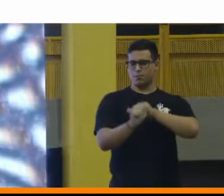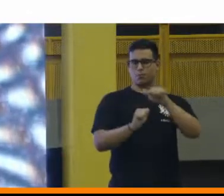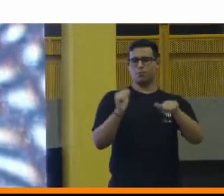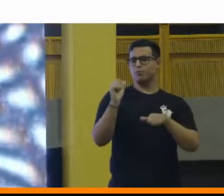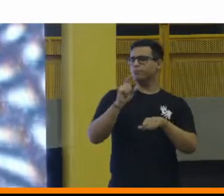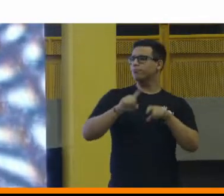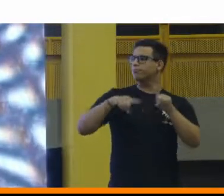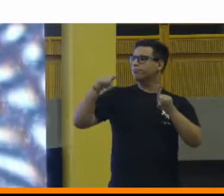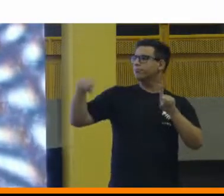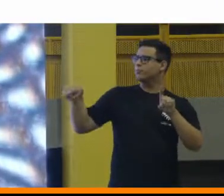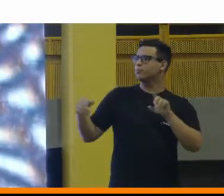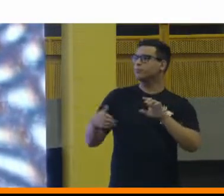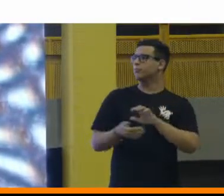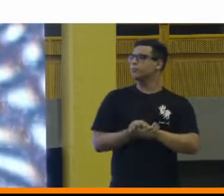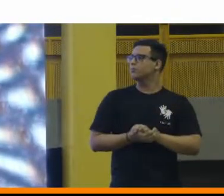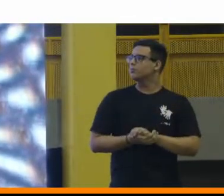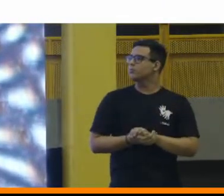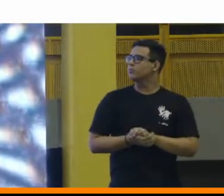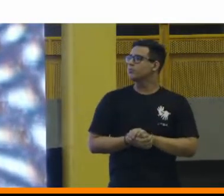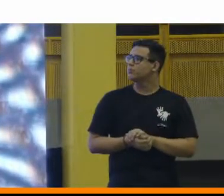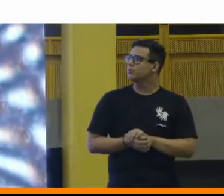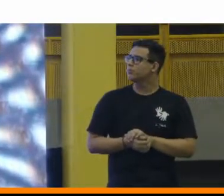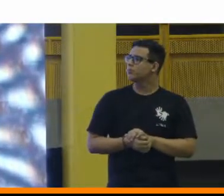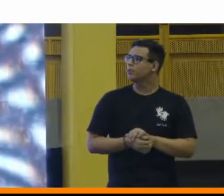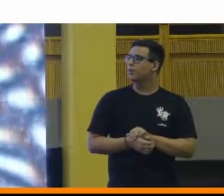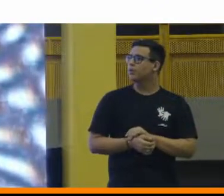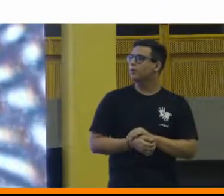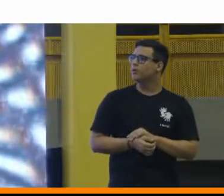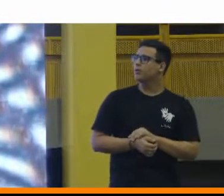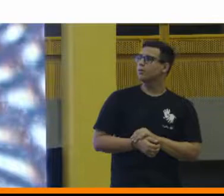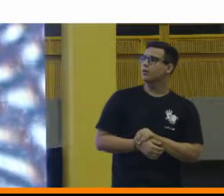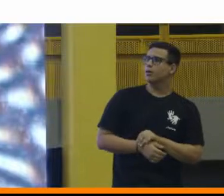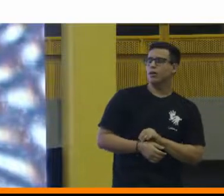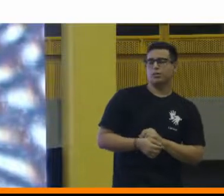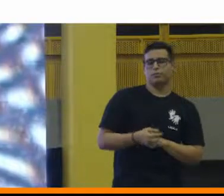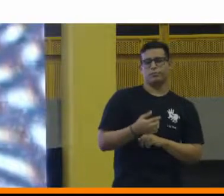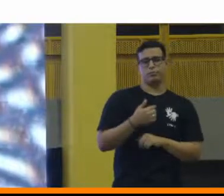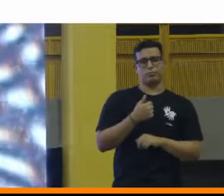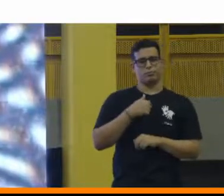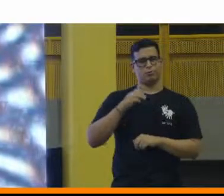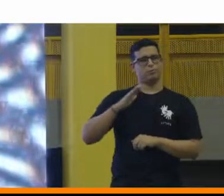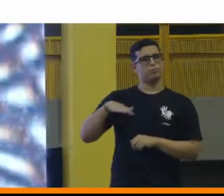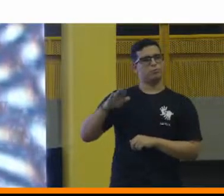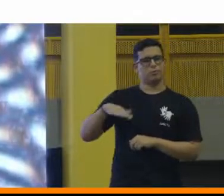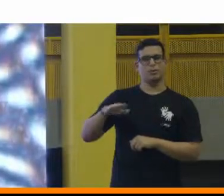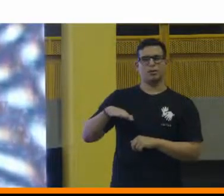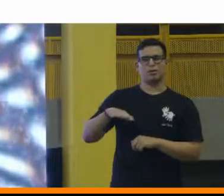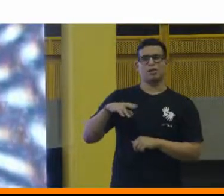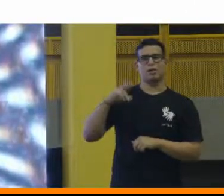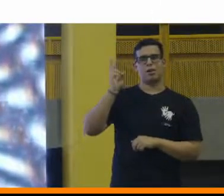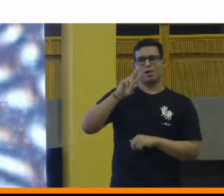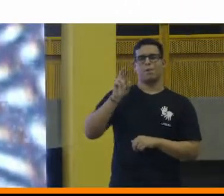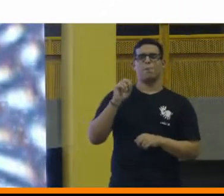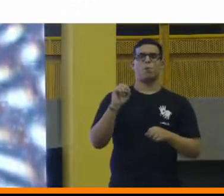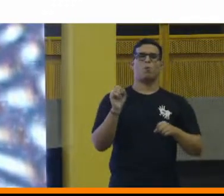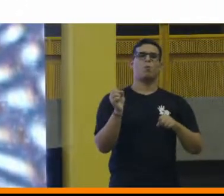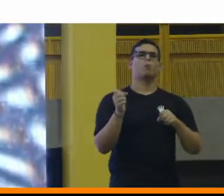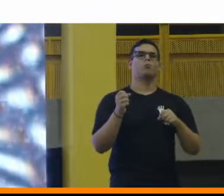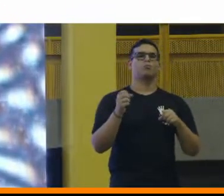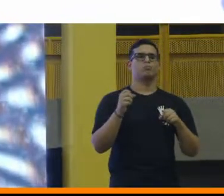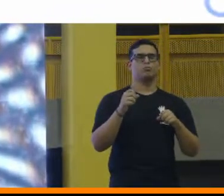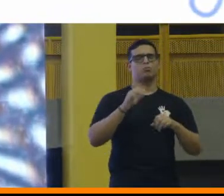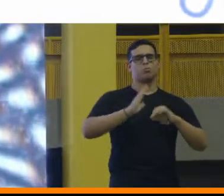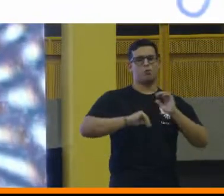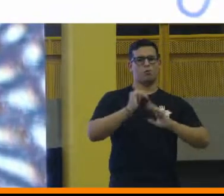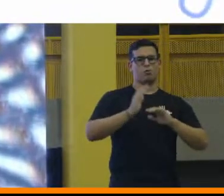Um piloto de Fórmula 1 chamado Ayrton Senna. E o mais legal é